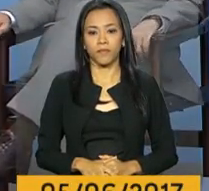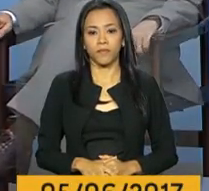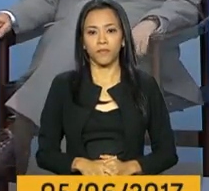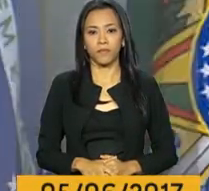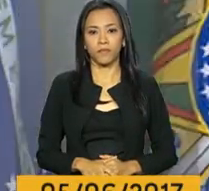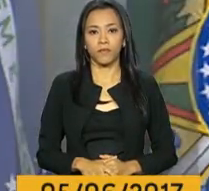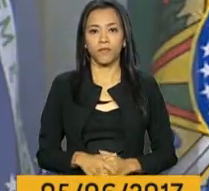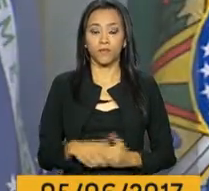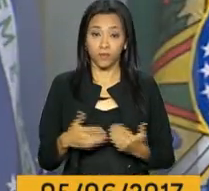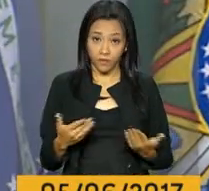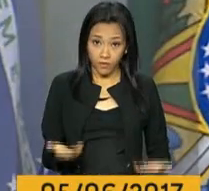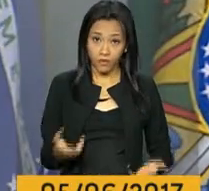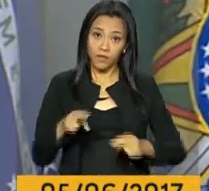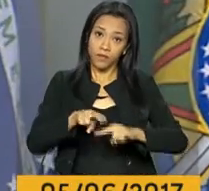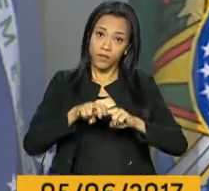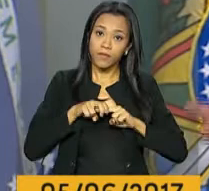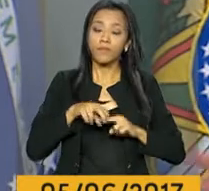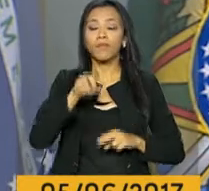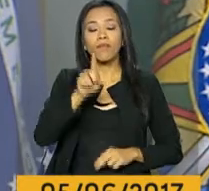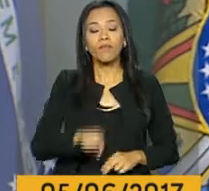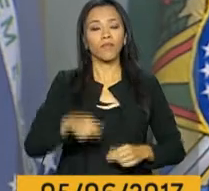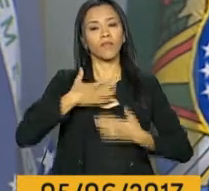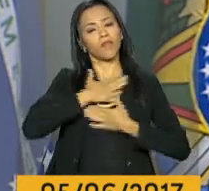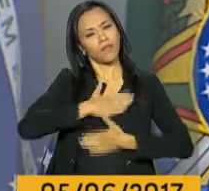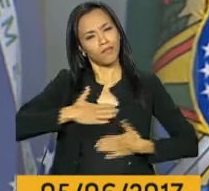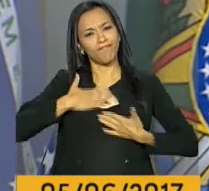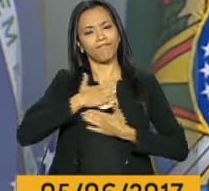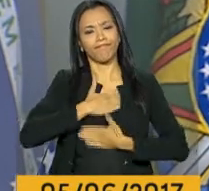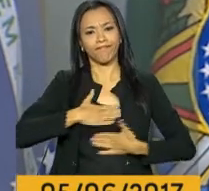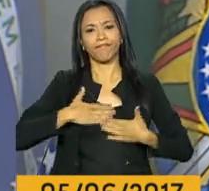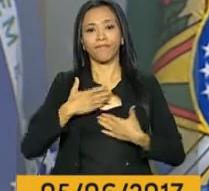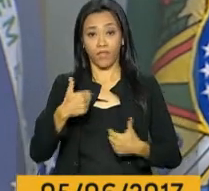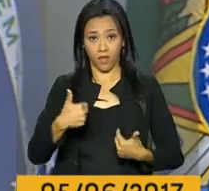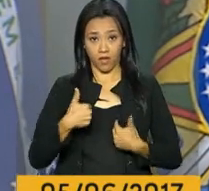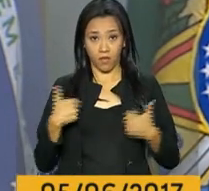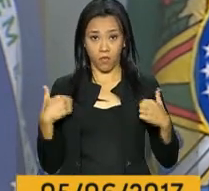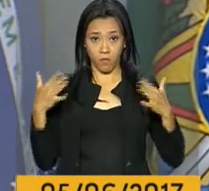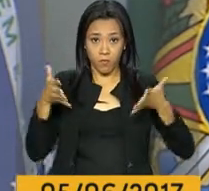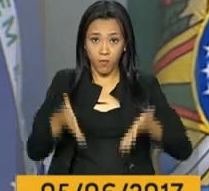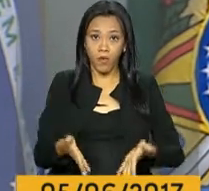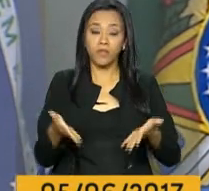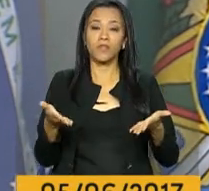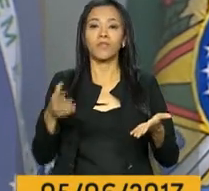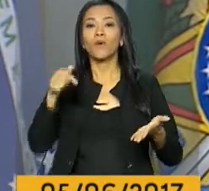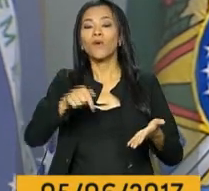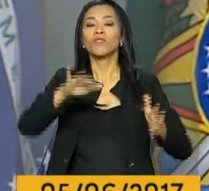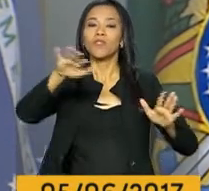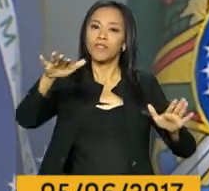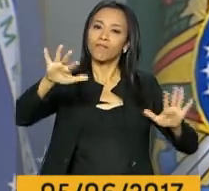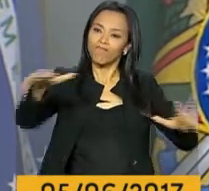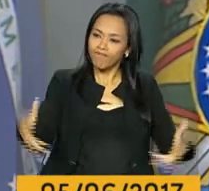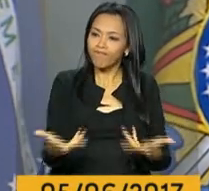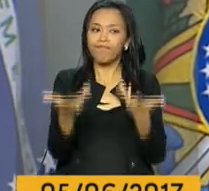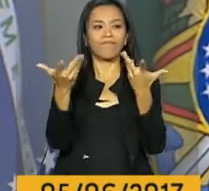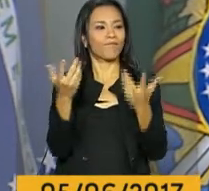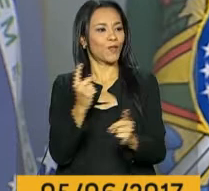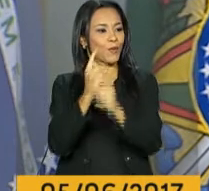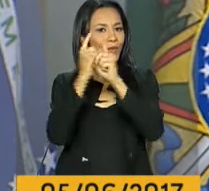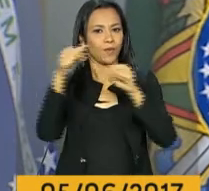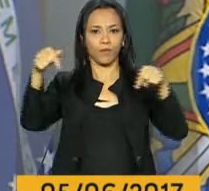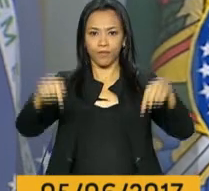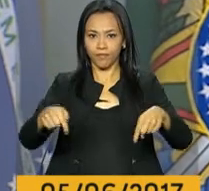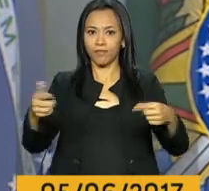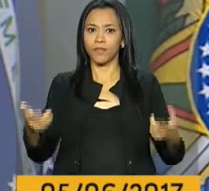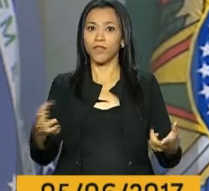por isso mesmo é é com muito prazer que eu participo desta solenidade com incidentemente